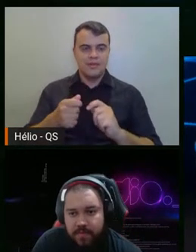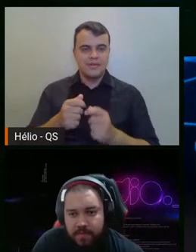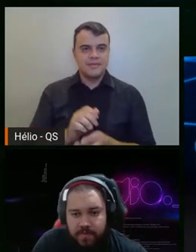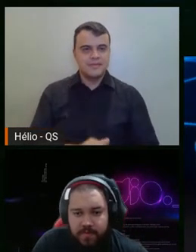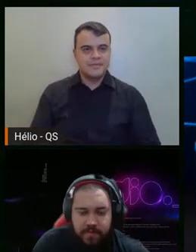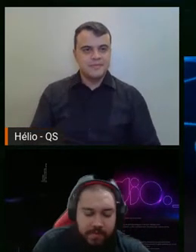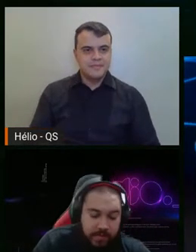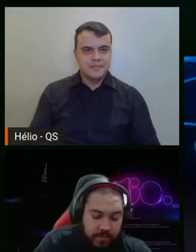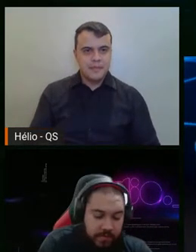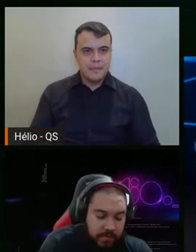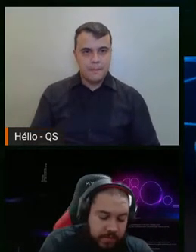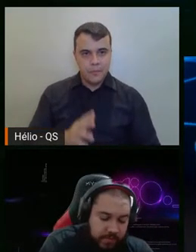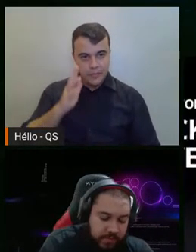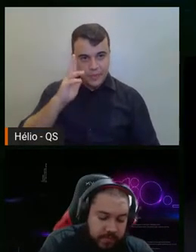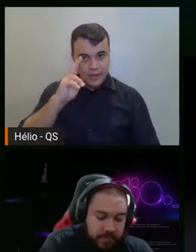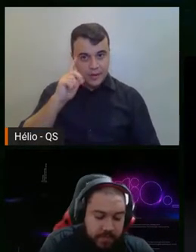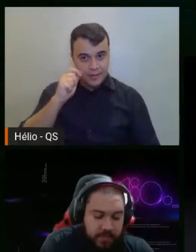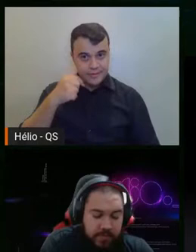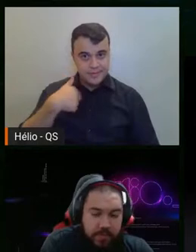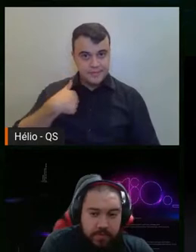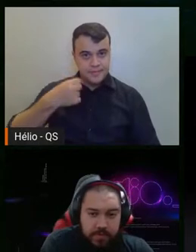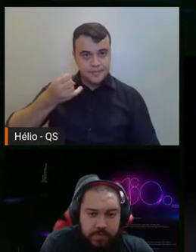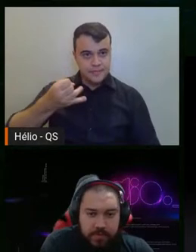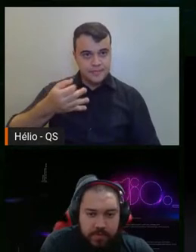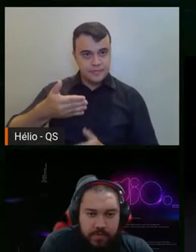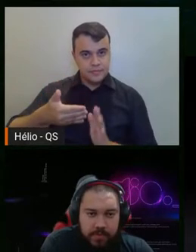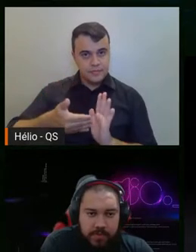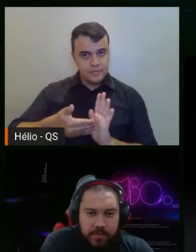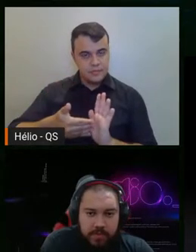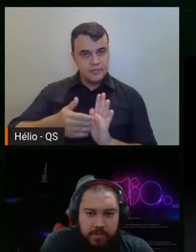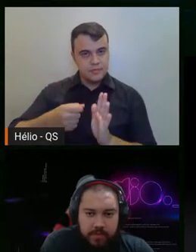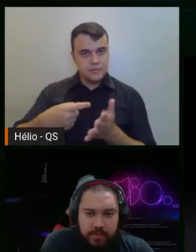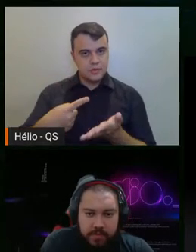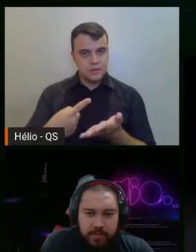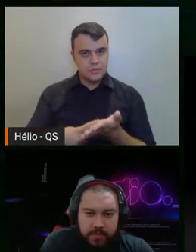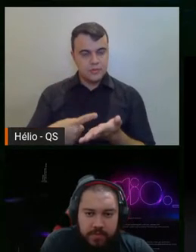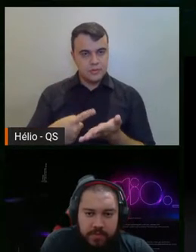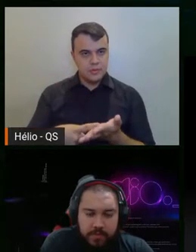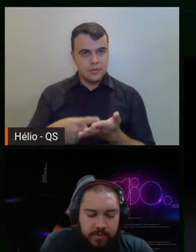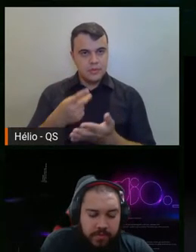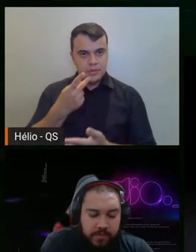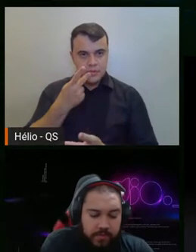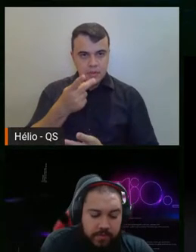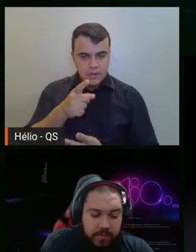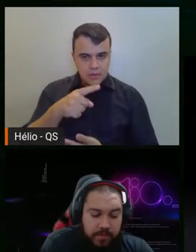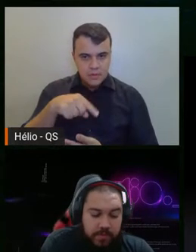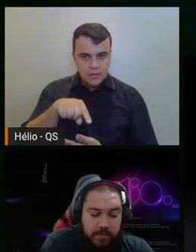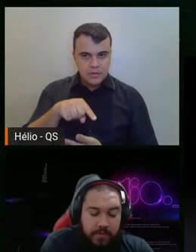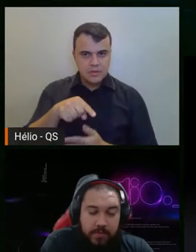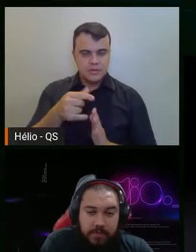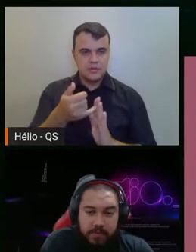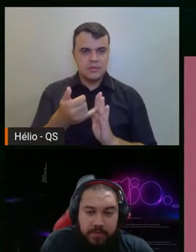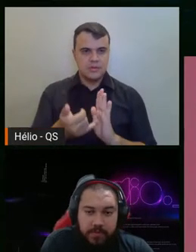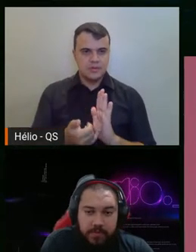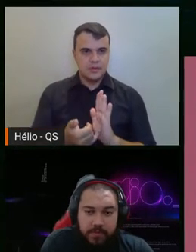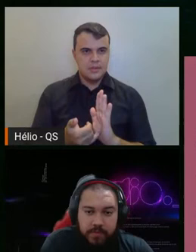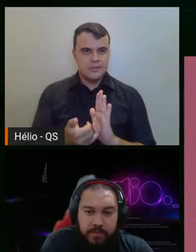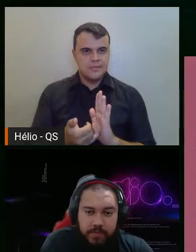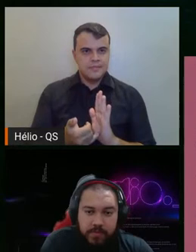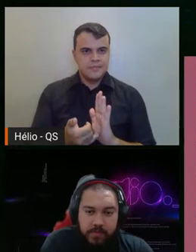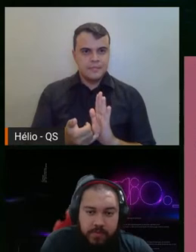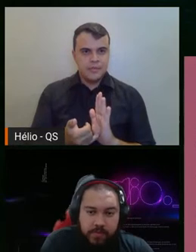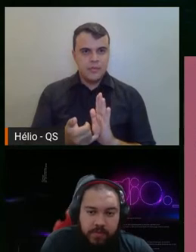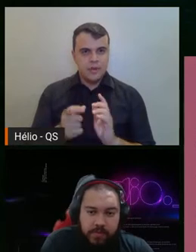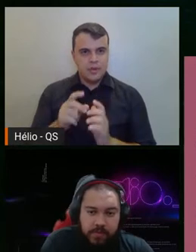aí acho que daí eu vou aqui fica até o final prometi que eu vou dar um cupom para vocês se inscreverem hoje no